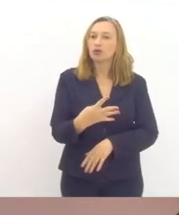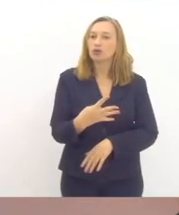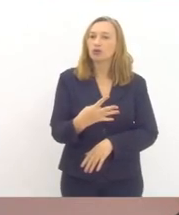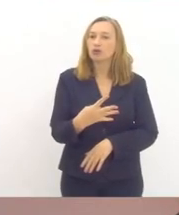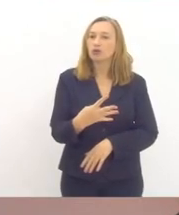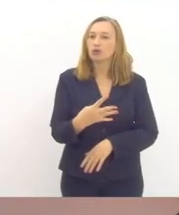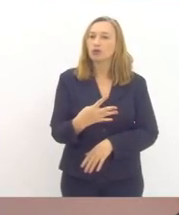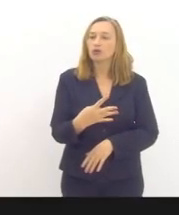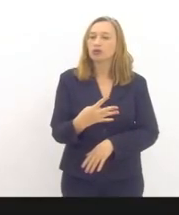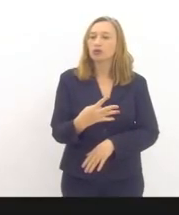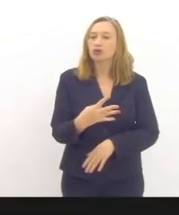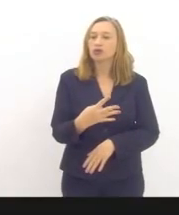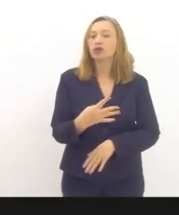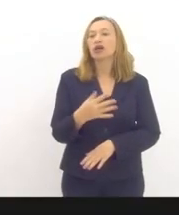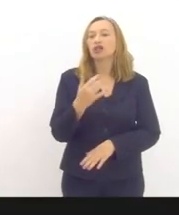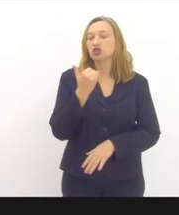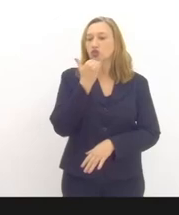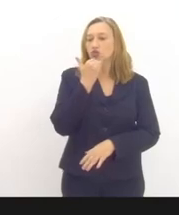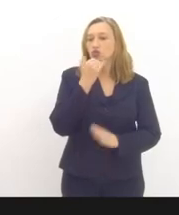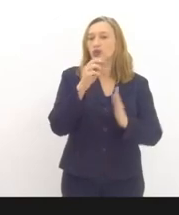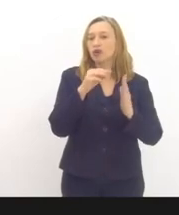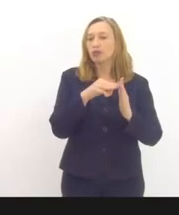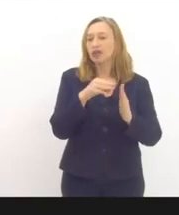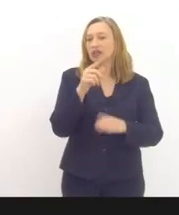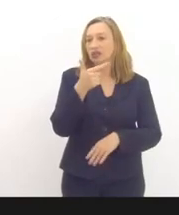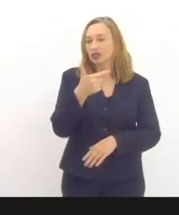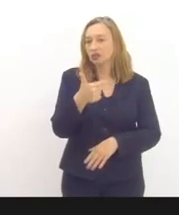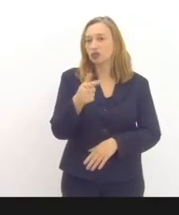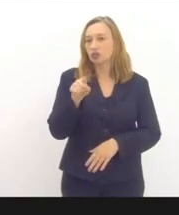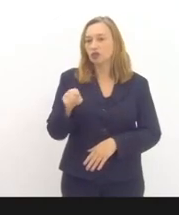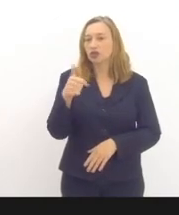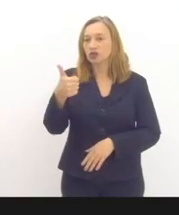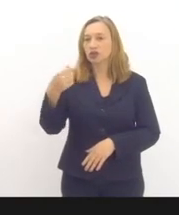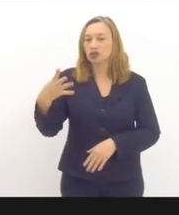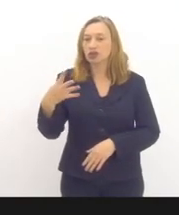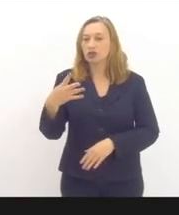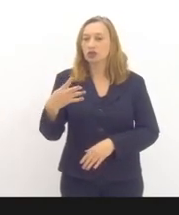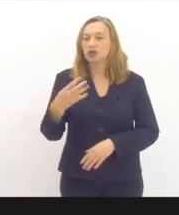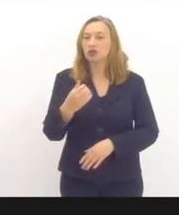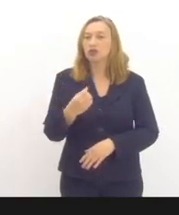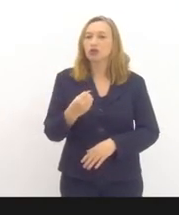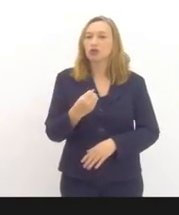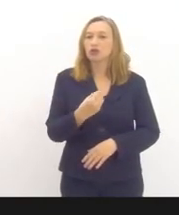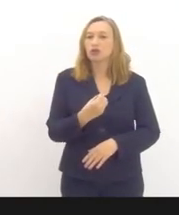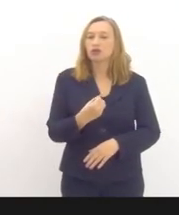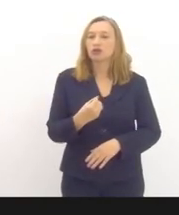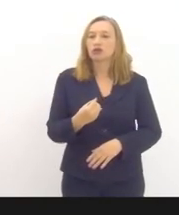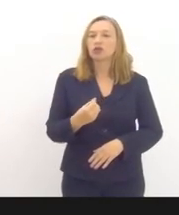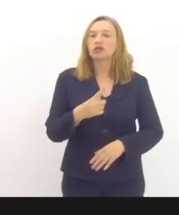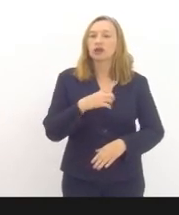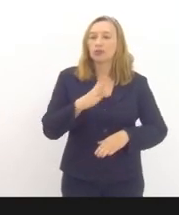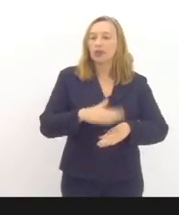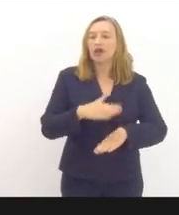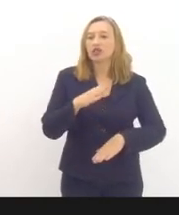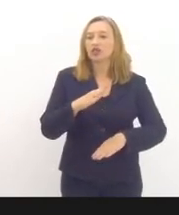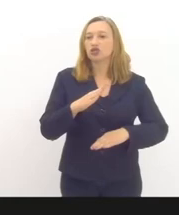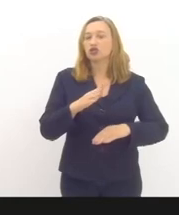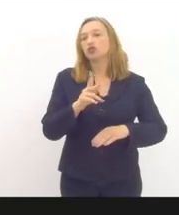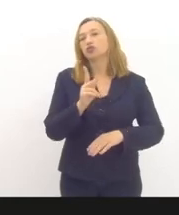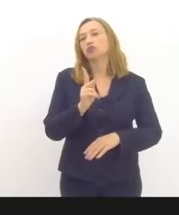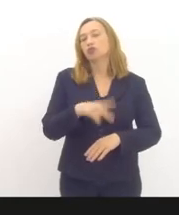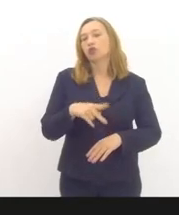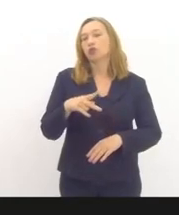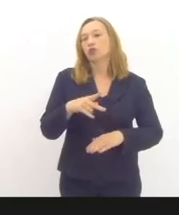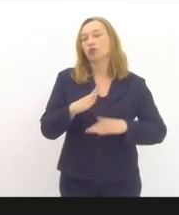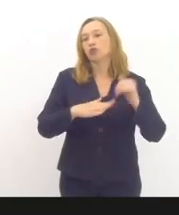trechinho, perdão, meta 2, 2.14, que fala de aumentar a matriz curricular para 30 tempos semanais. A SEDUC já